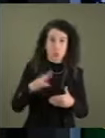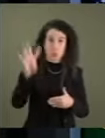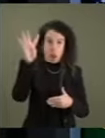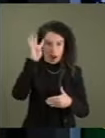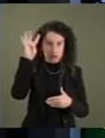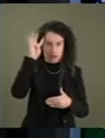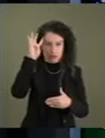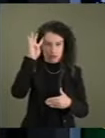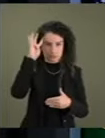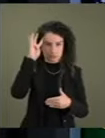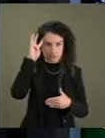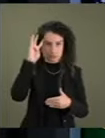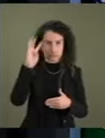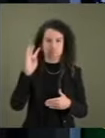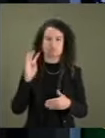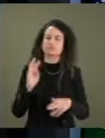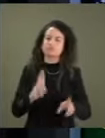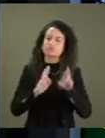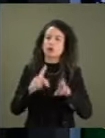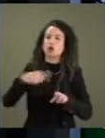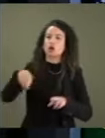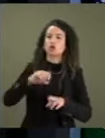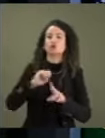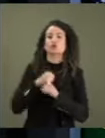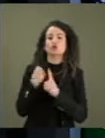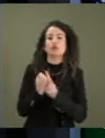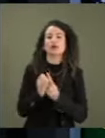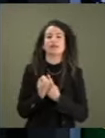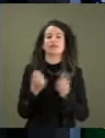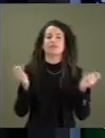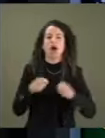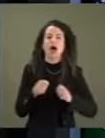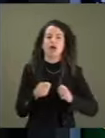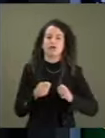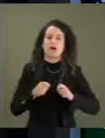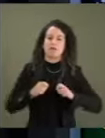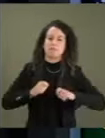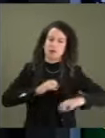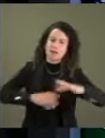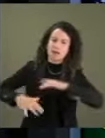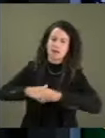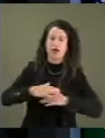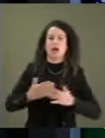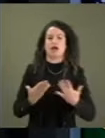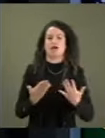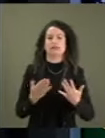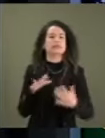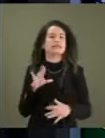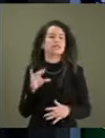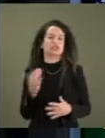que a sociedade possa se mobilizar, os parlamentares, cientistas,